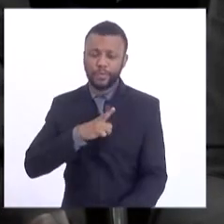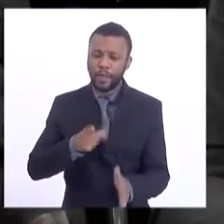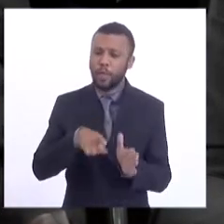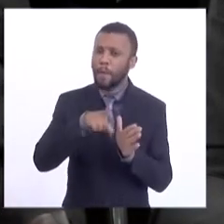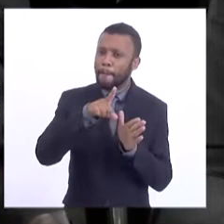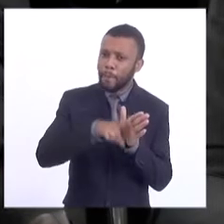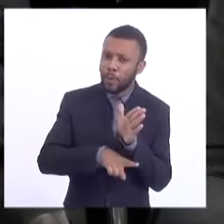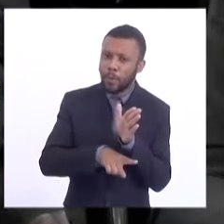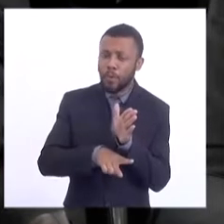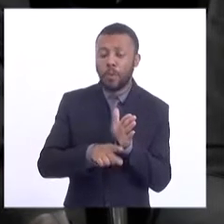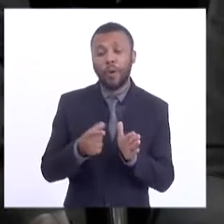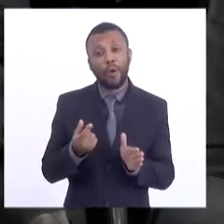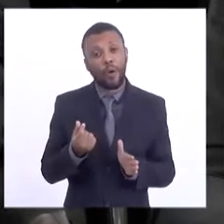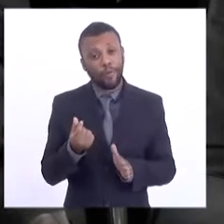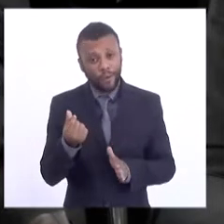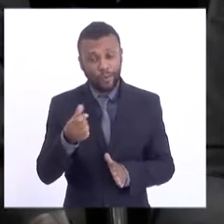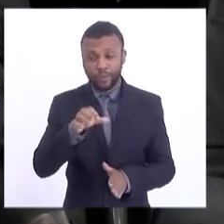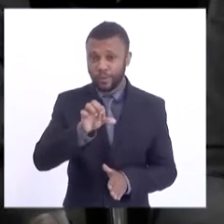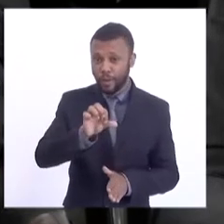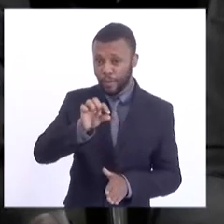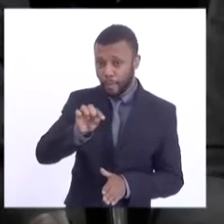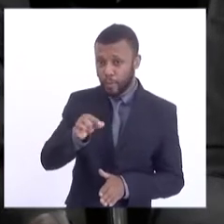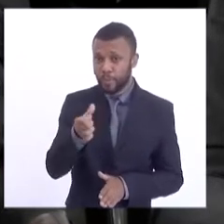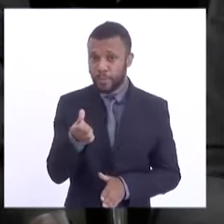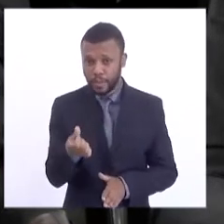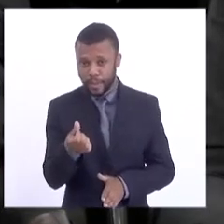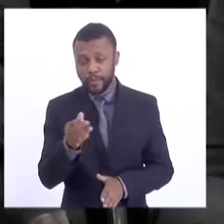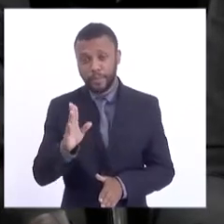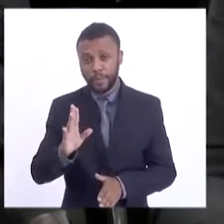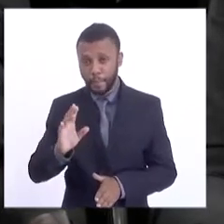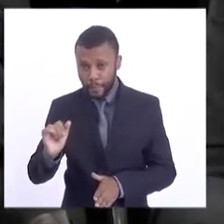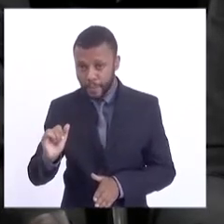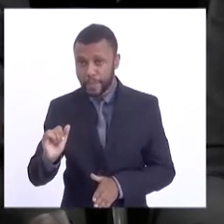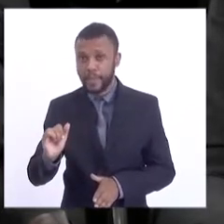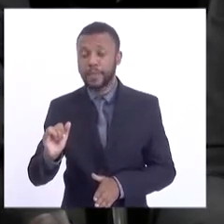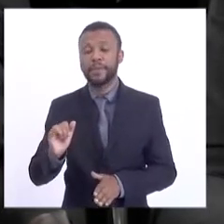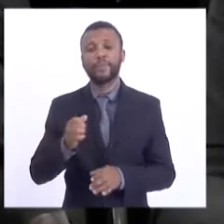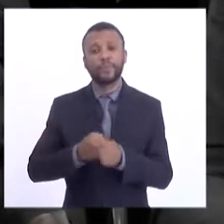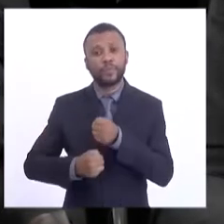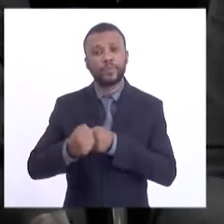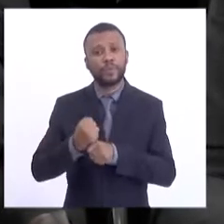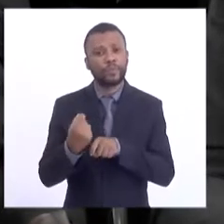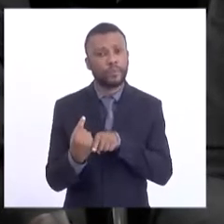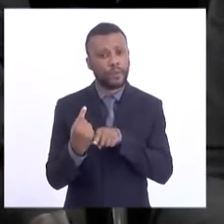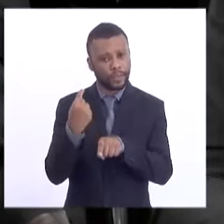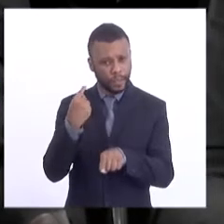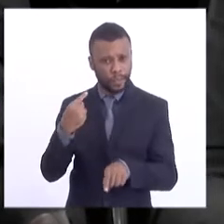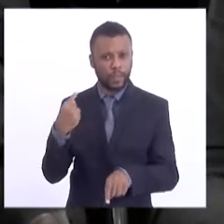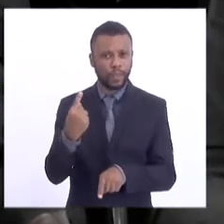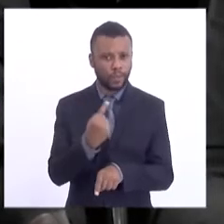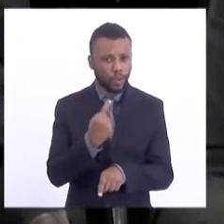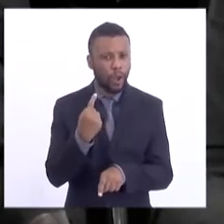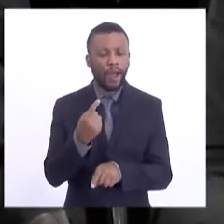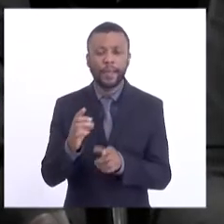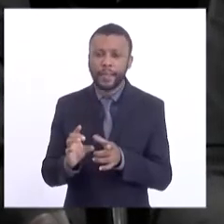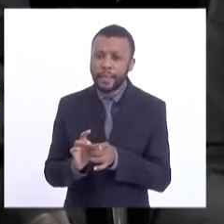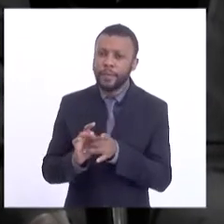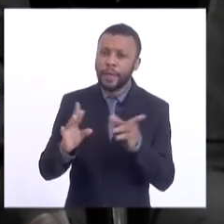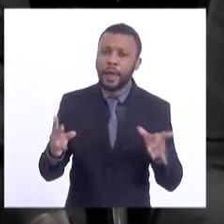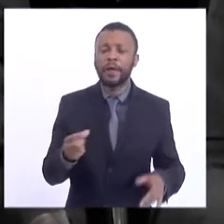valor de 9.6 no ano passado nós o liberamos DNA